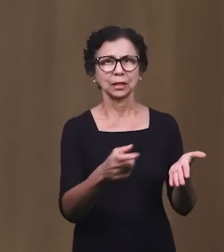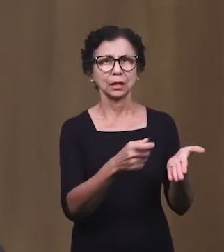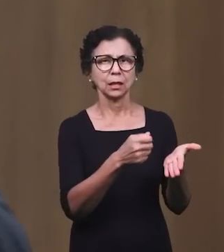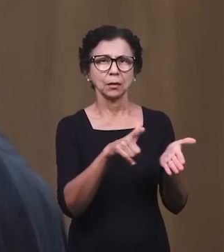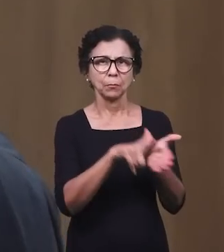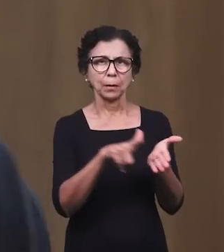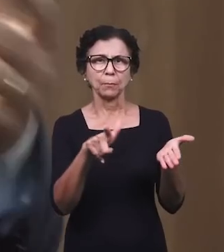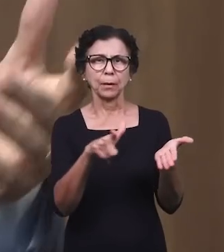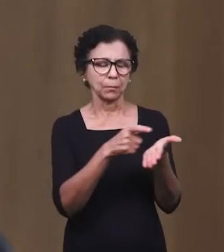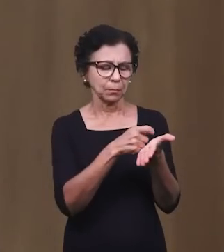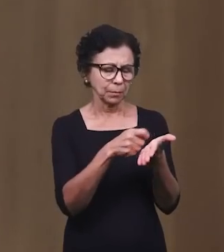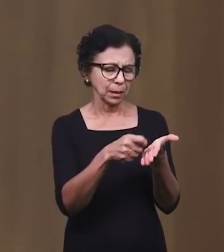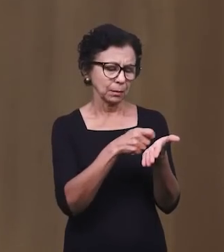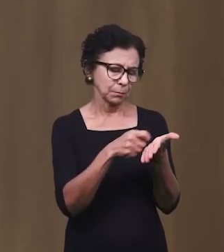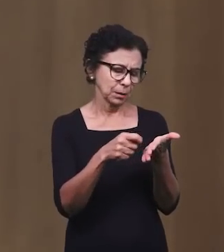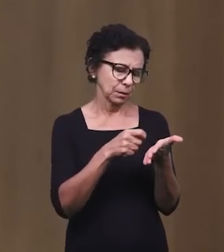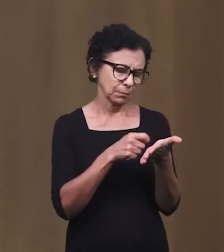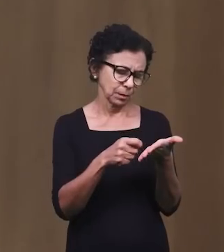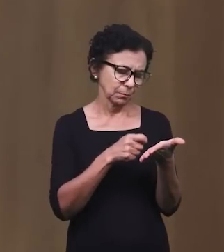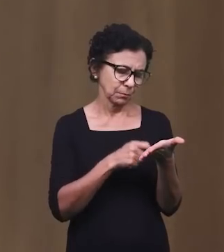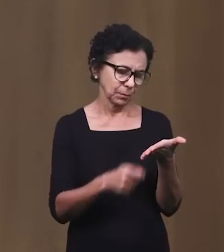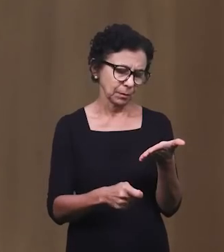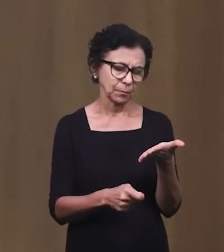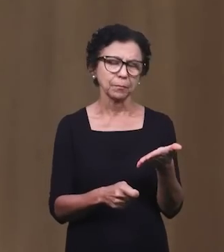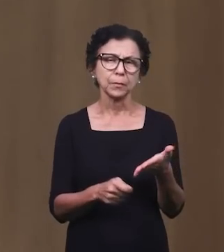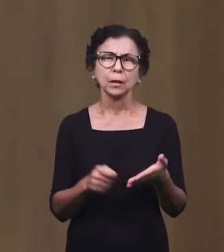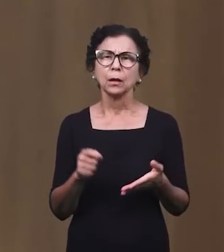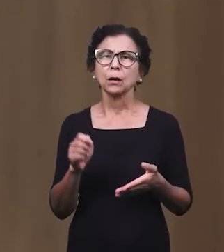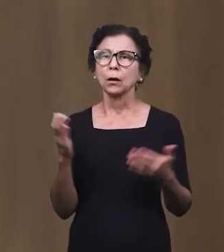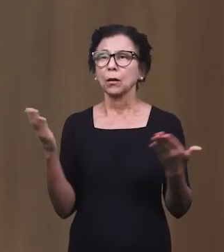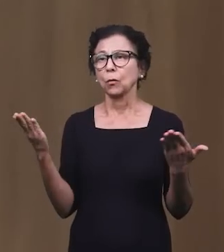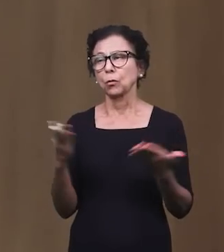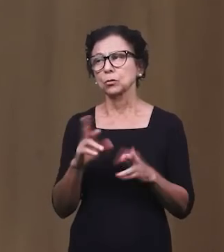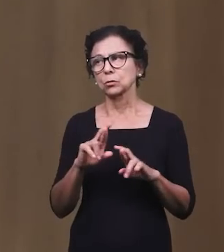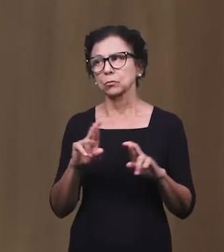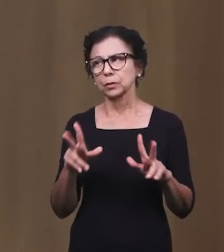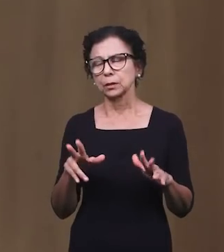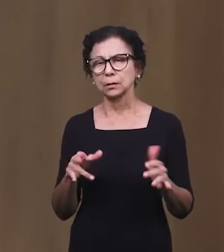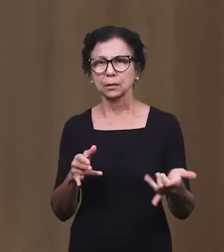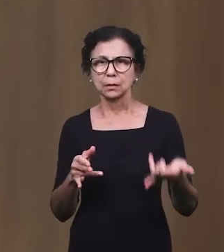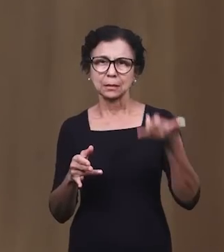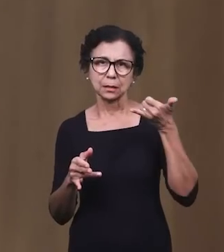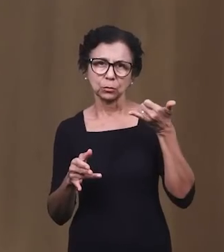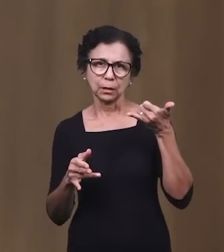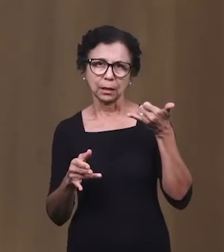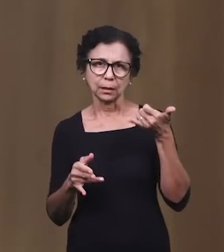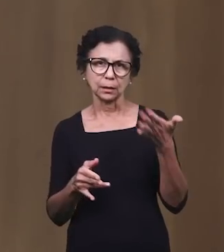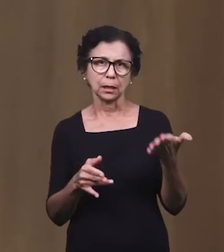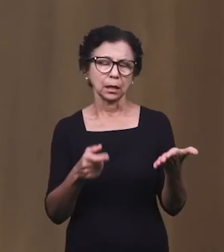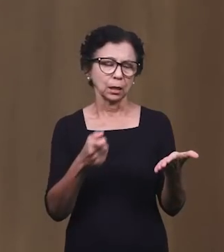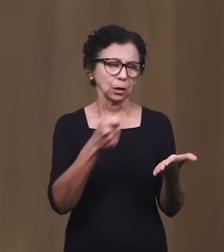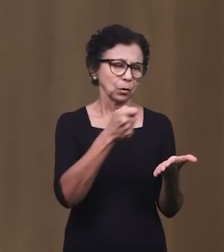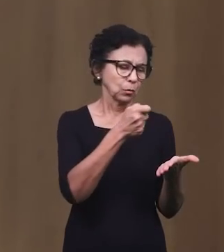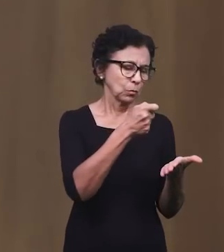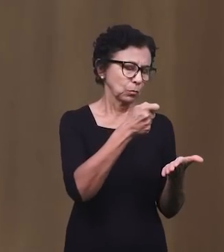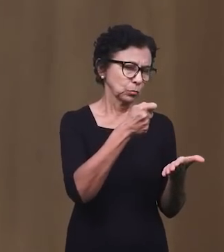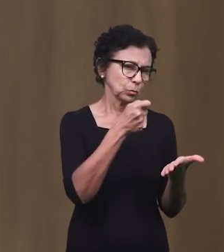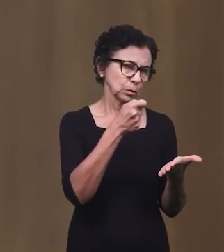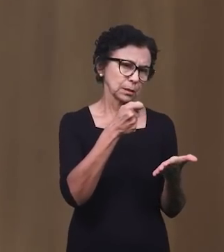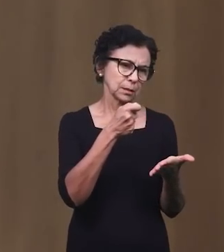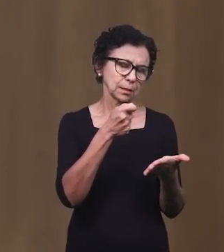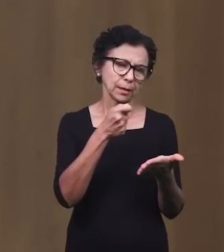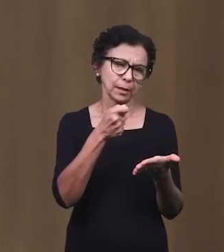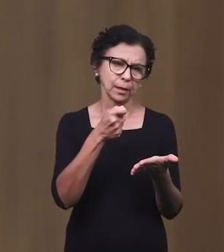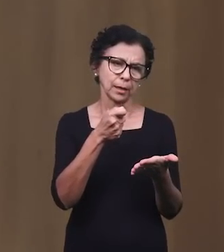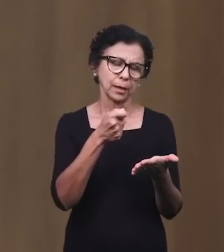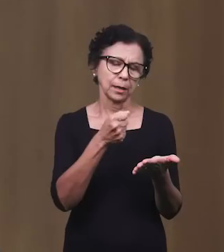têm celular, têm aplicativos. Anotar tudo aquilo que entra e tudo aquilo que sai. Mesmo que você, por exemplo,